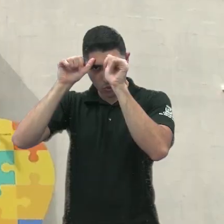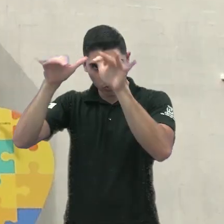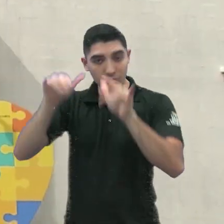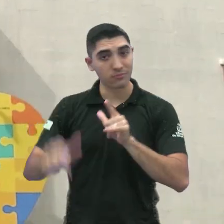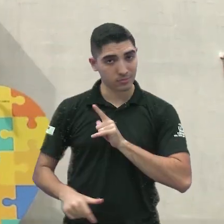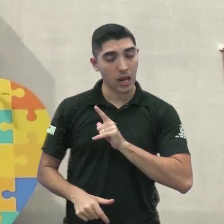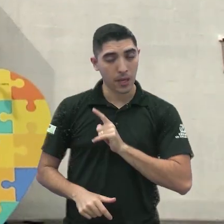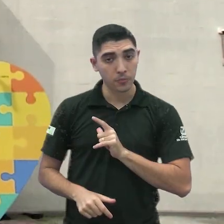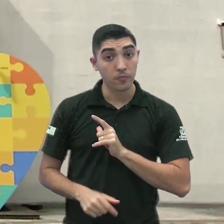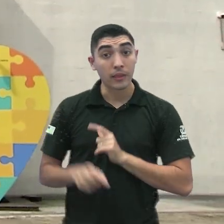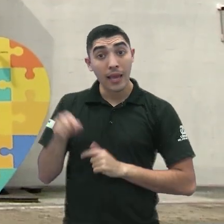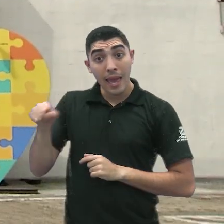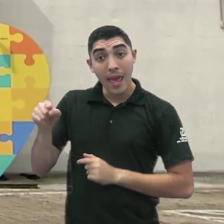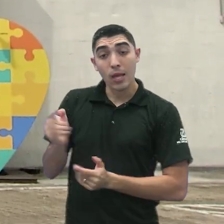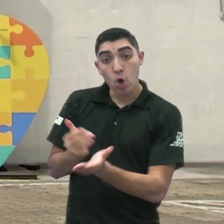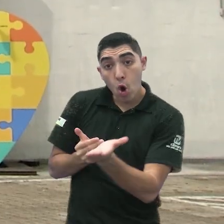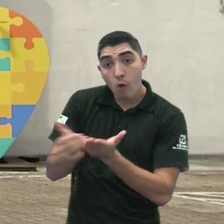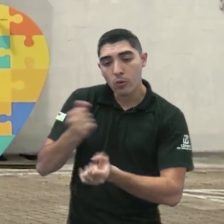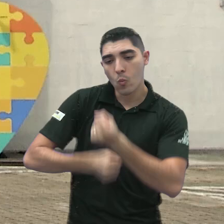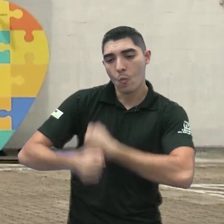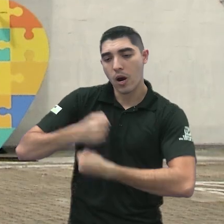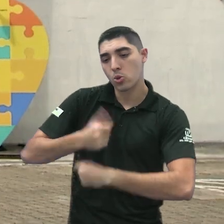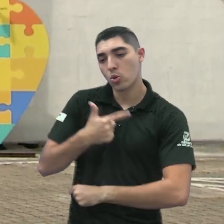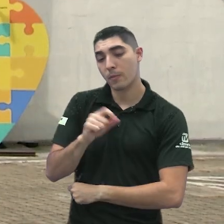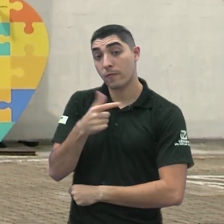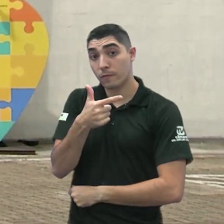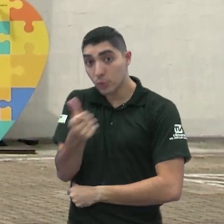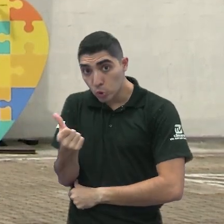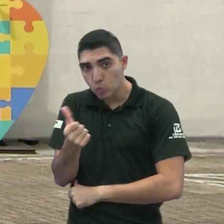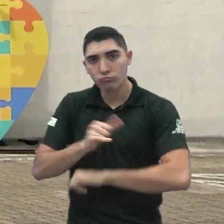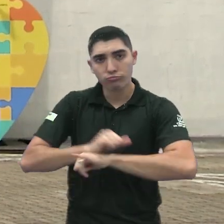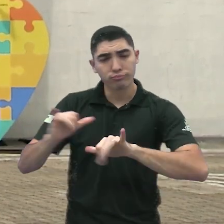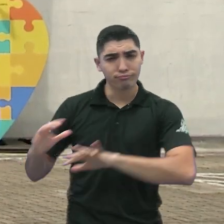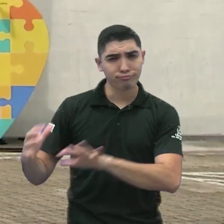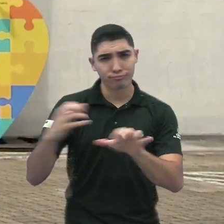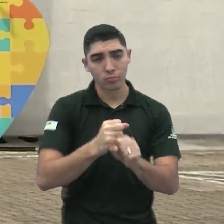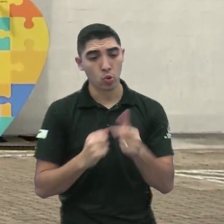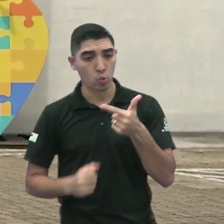autista. Desde o lançamento em 2021, foram emitidas